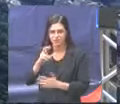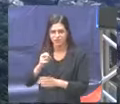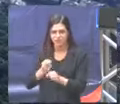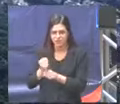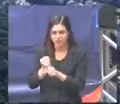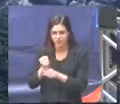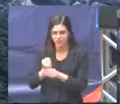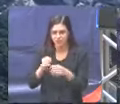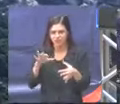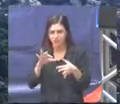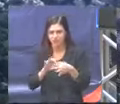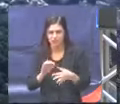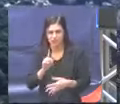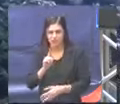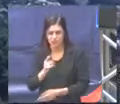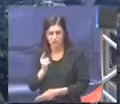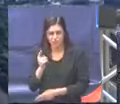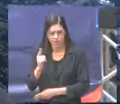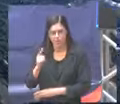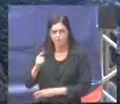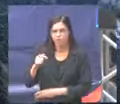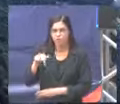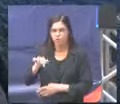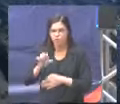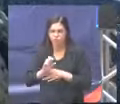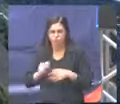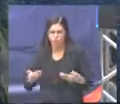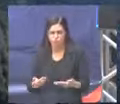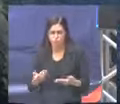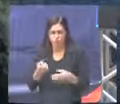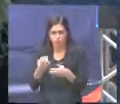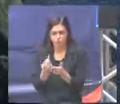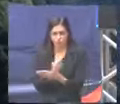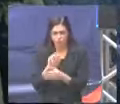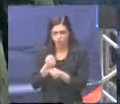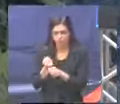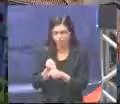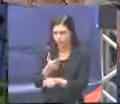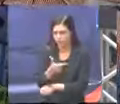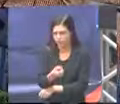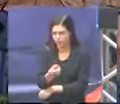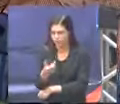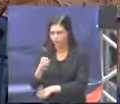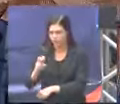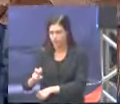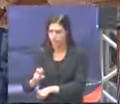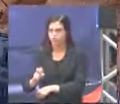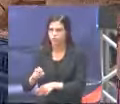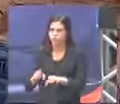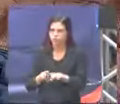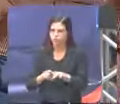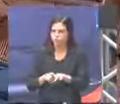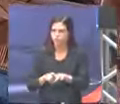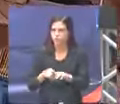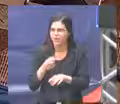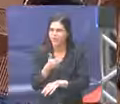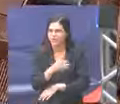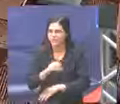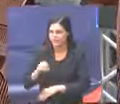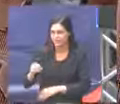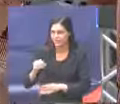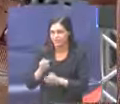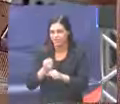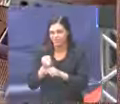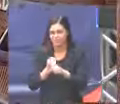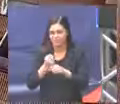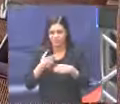da Guanabara com a capital atual, que acontece em 2025, e antecipar os 100 anos do Palácio